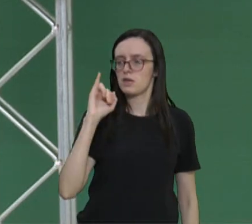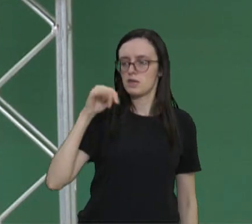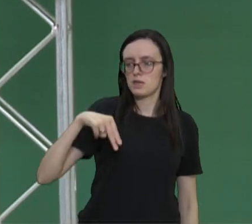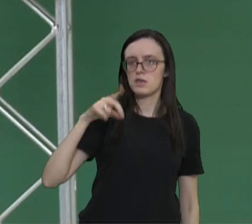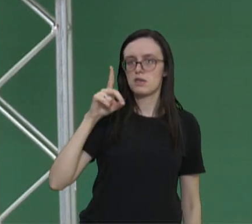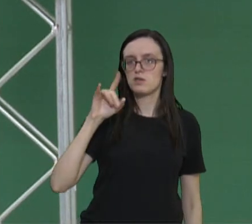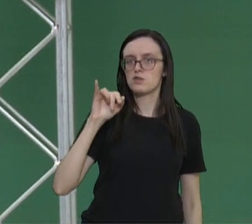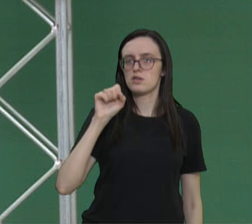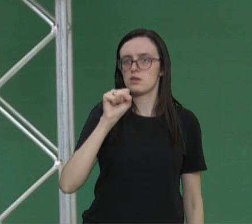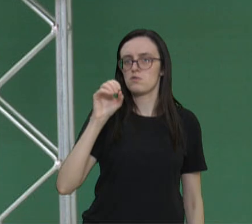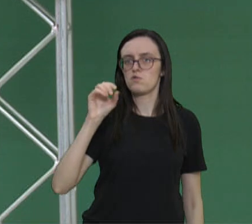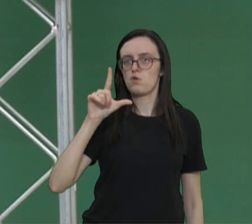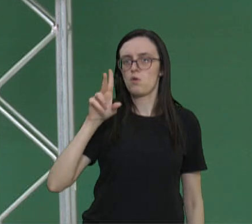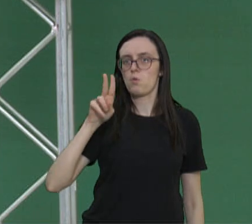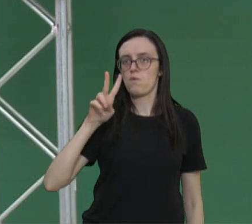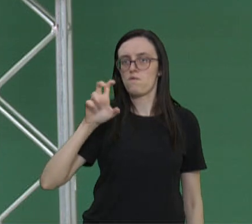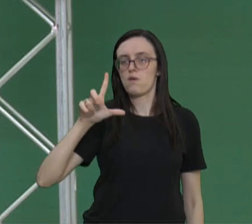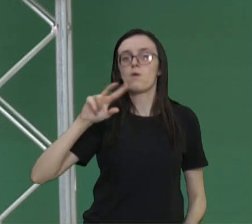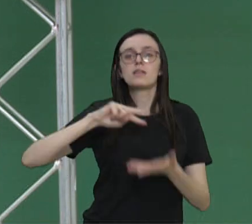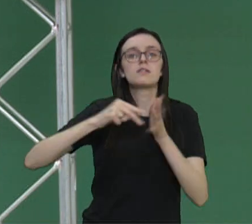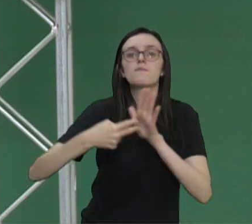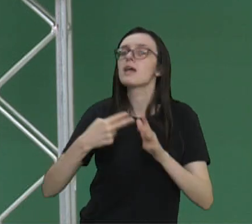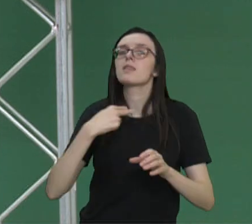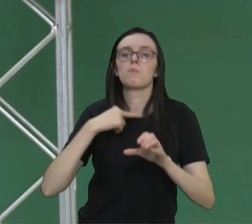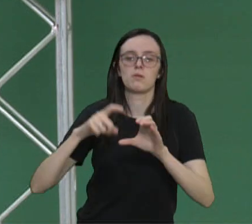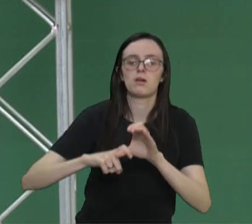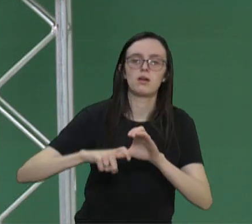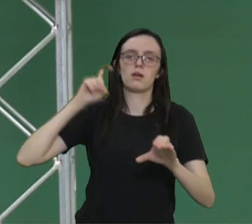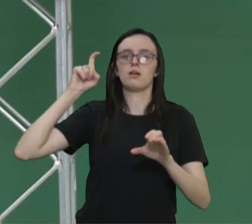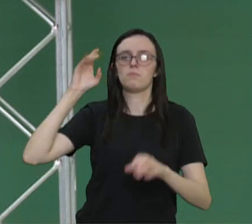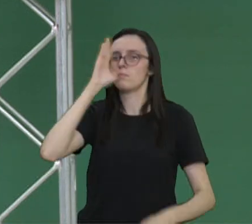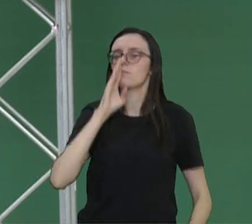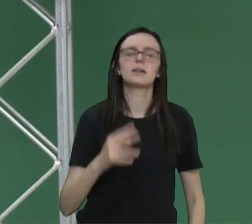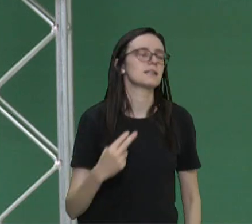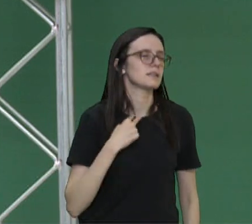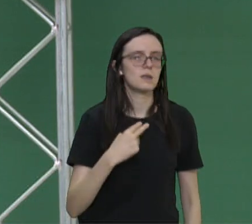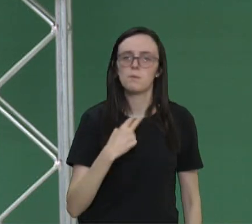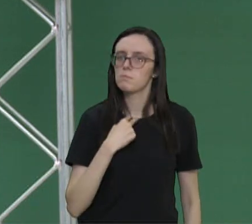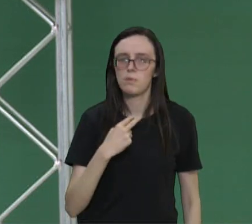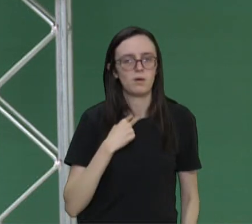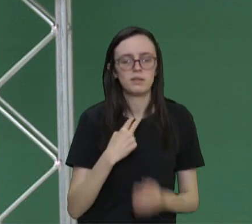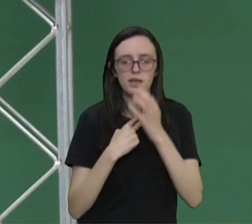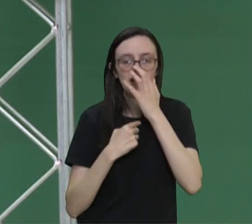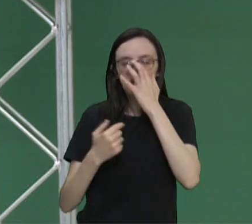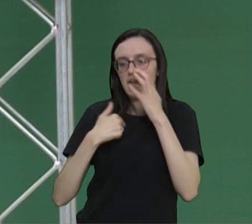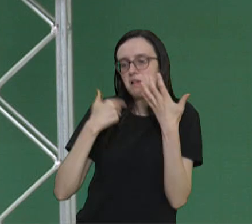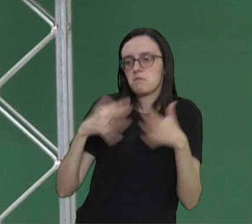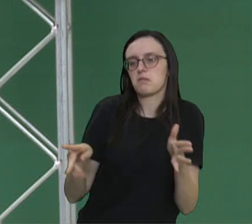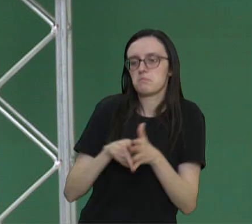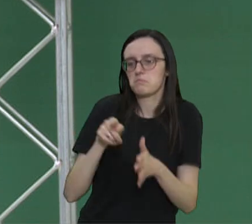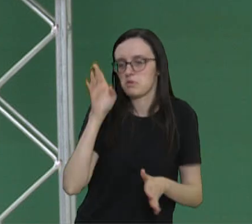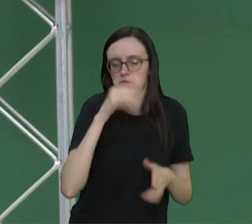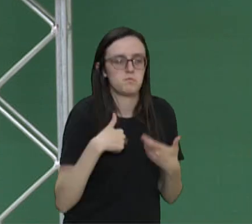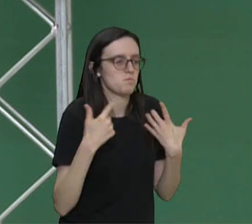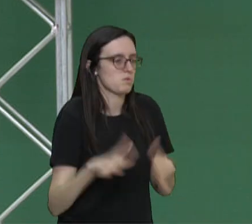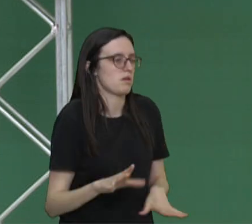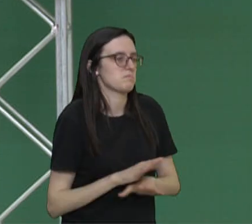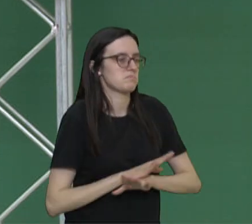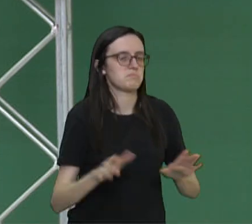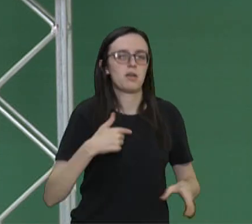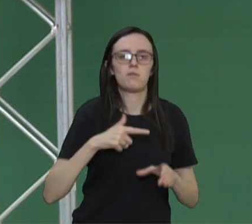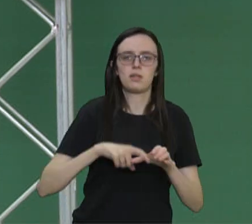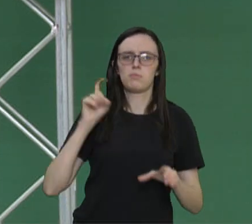que os estados eles não podem declarar independência do Brasil, né? Ah, eu não quero mais pertencer ao Brasil, então eu vou